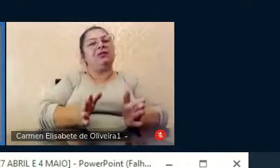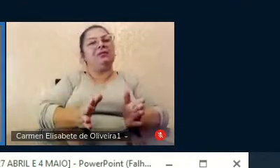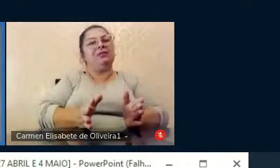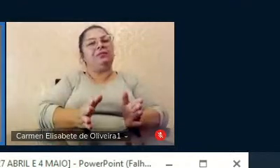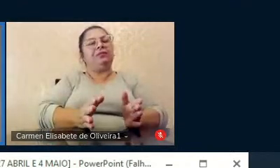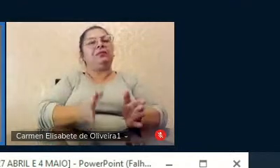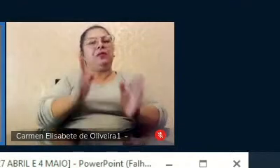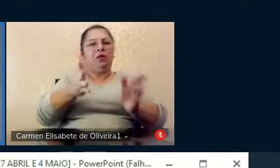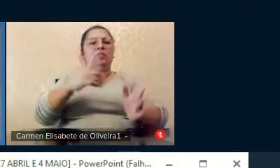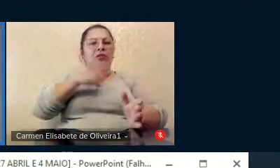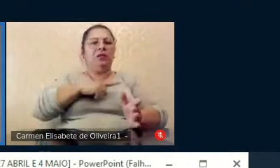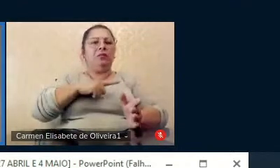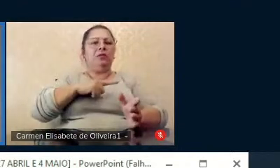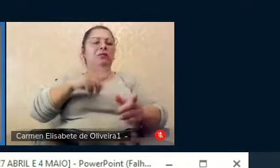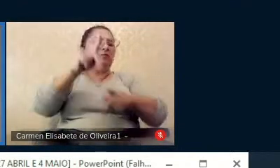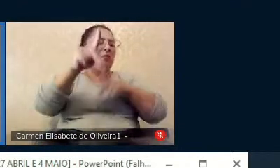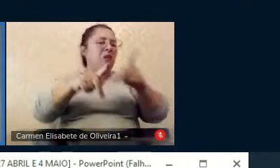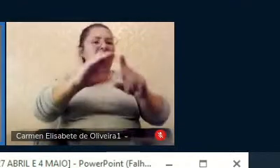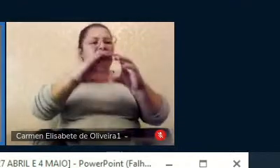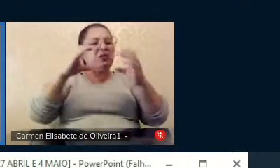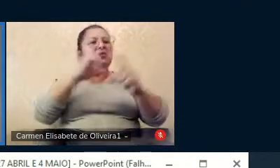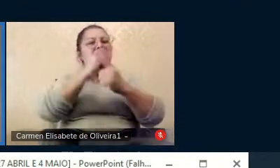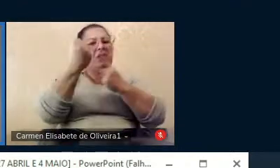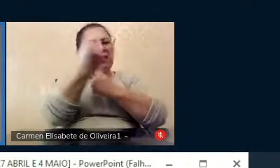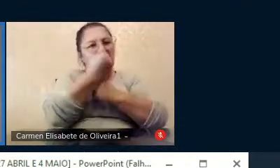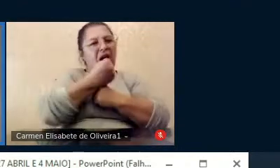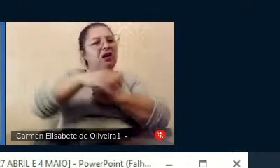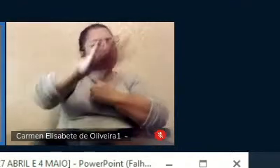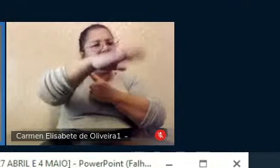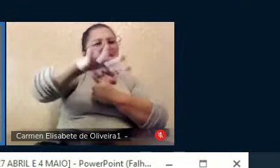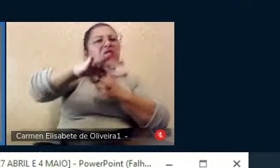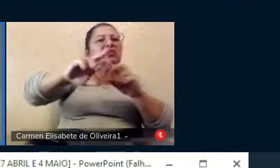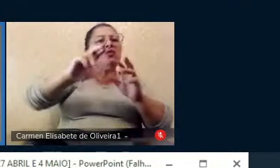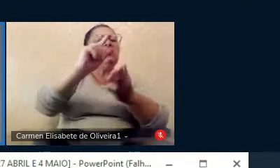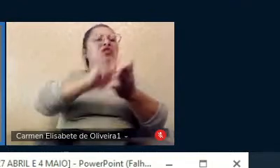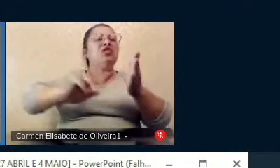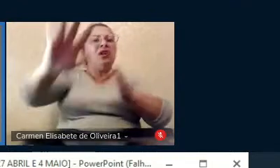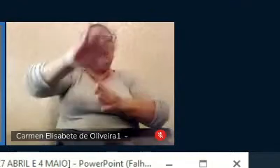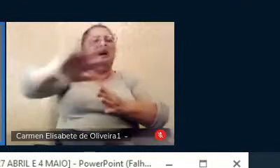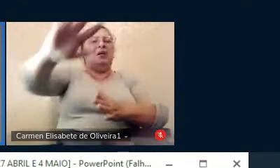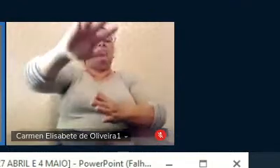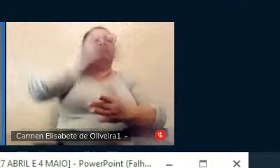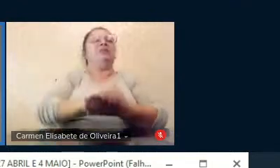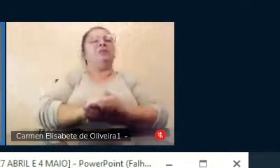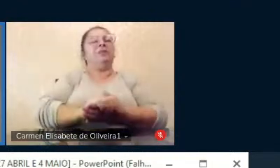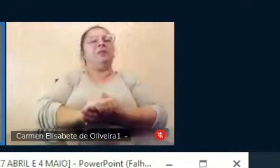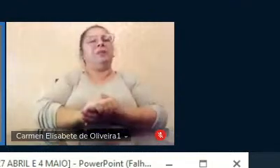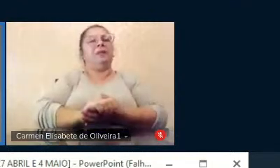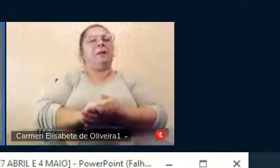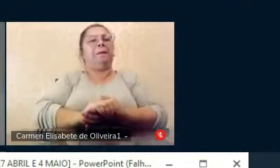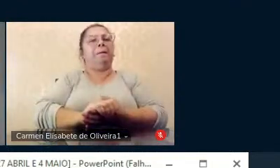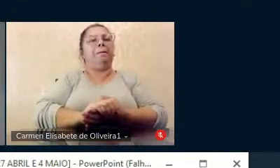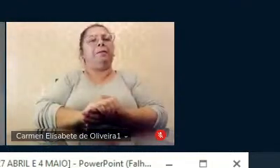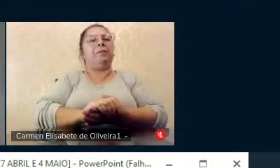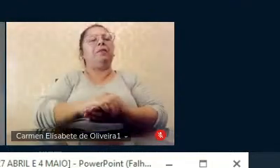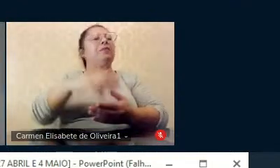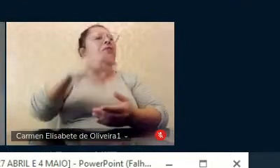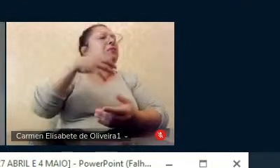nas grandes civilizações, com diferentes formas de registros, diferentes